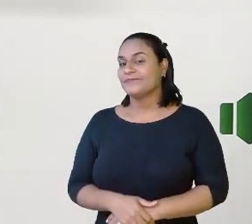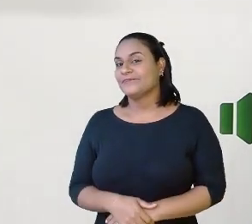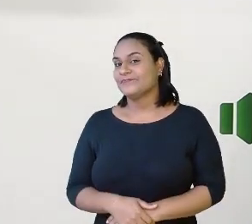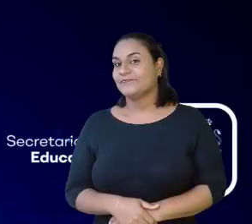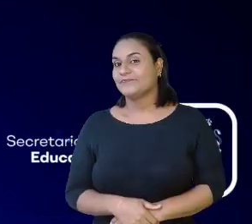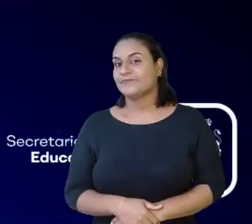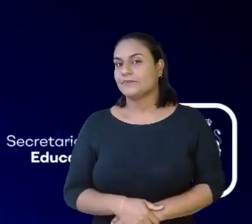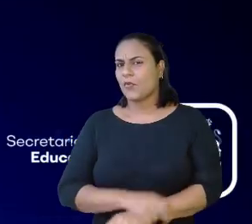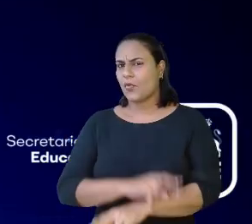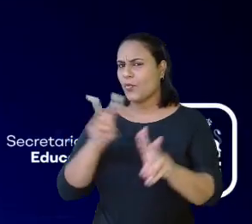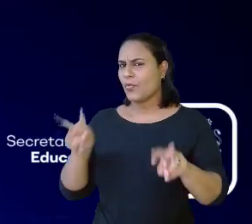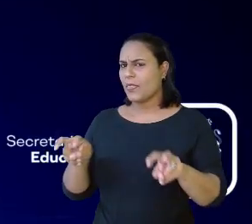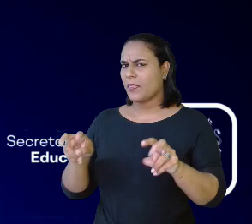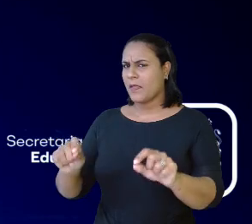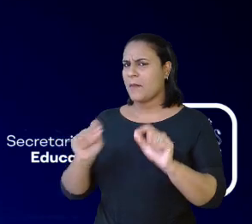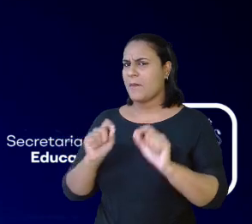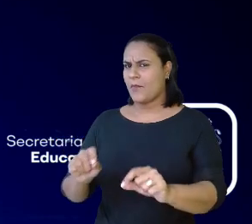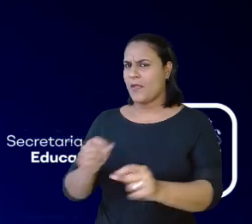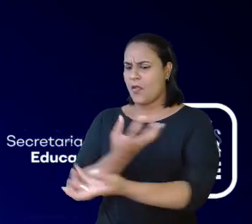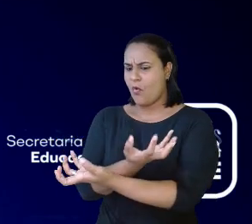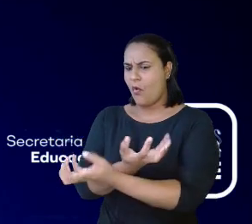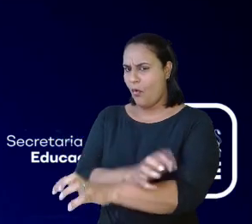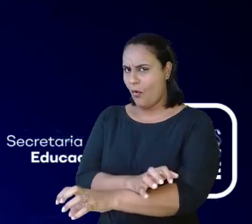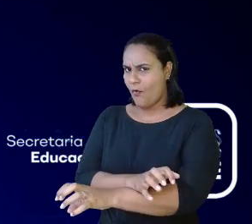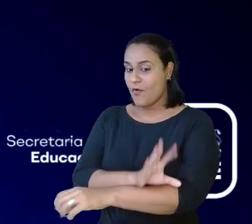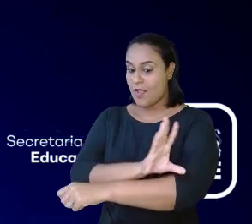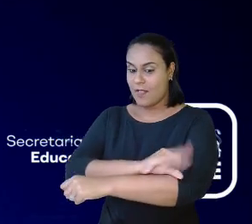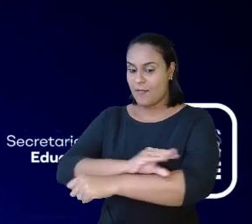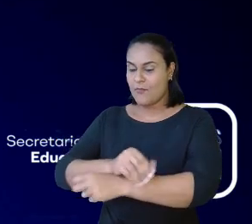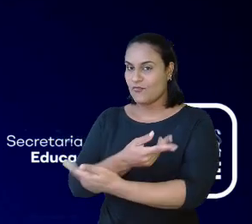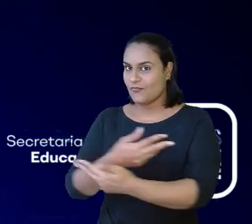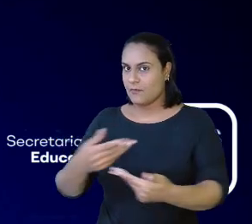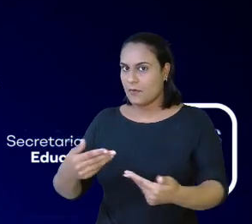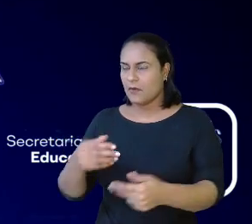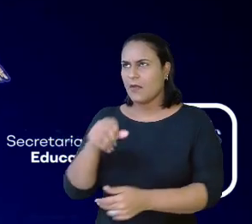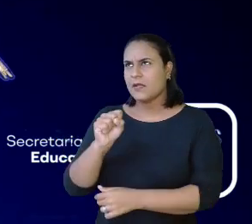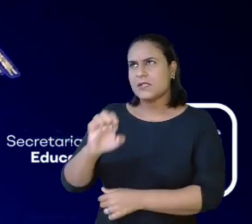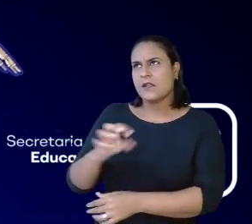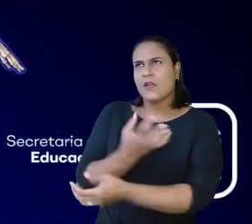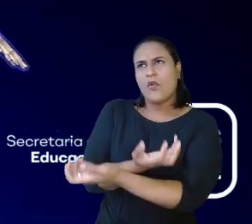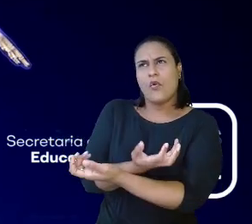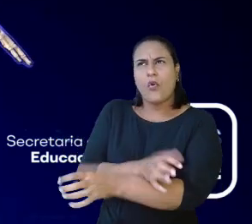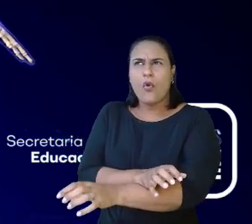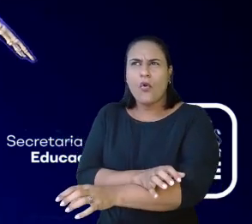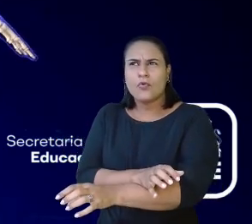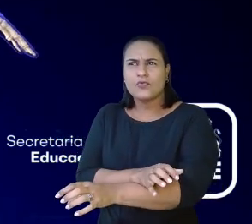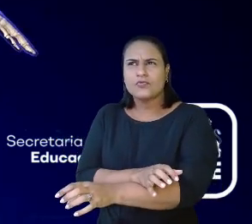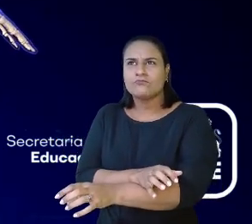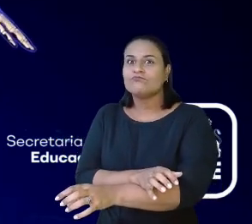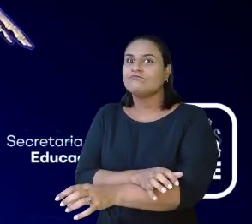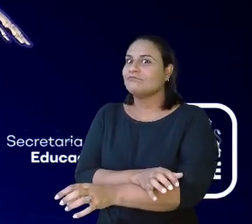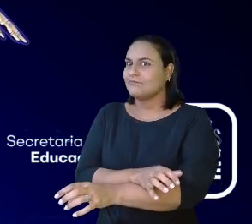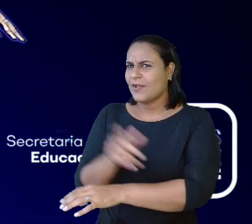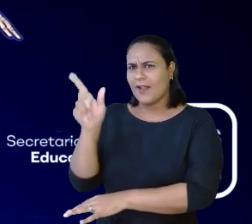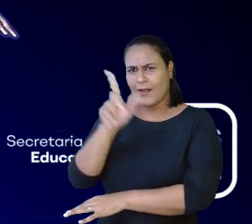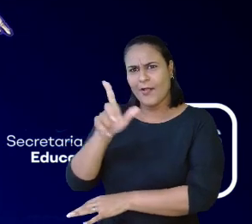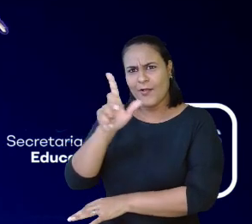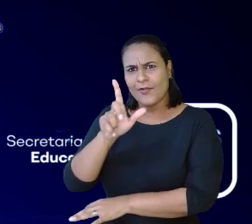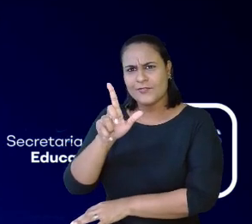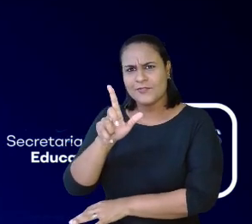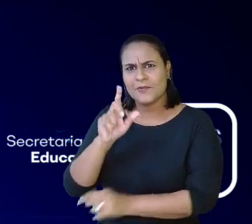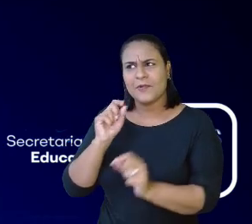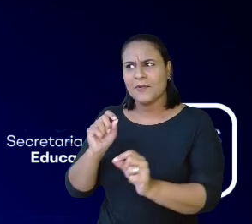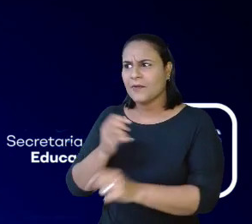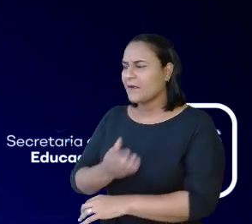iremos falar sobre ossos e músculos. E se eu vou falar dos ossos, claro, eu estou